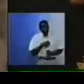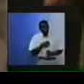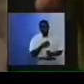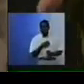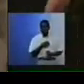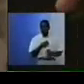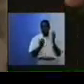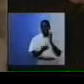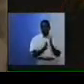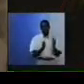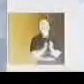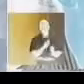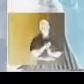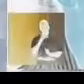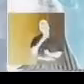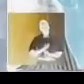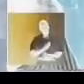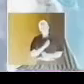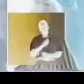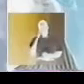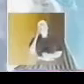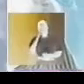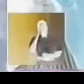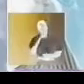que você sentiu o toque do coração de Deus no seu coração.